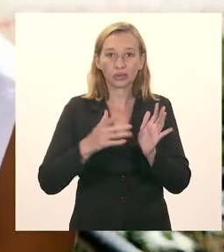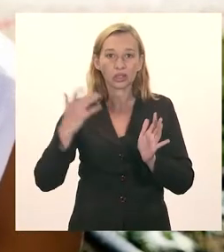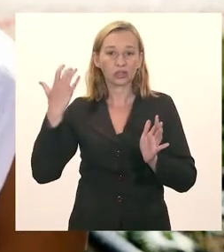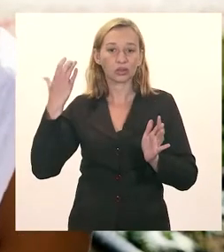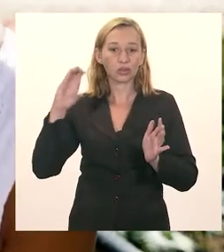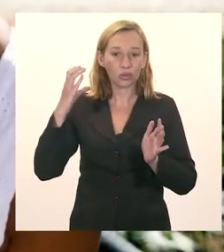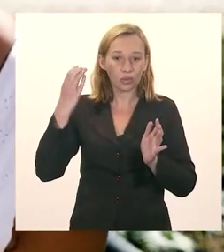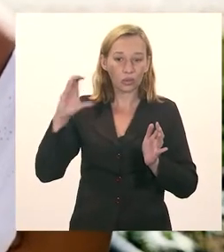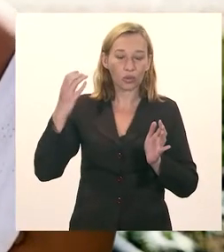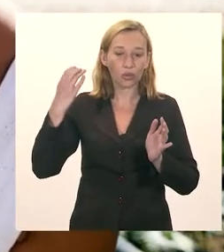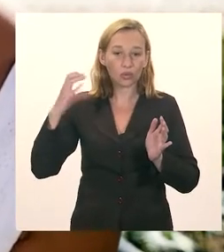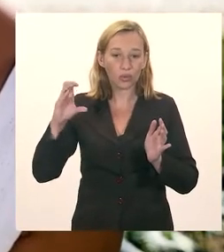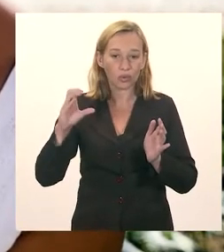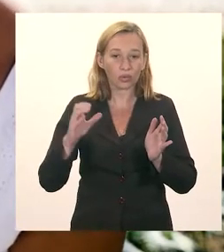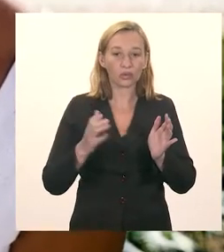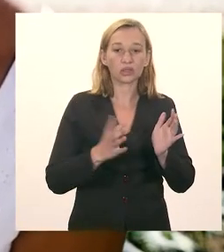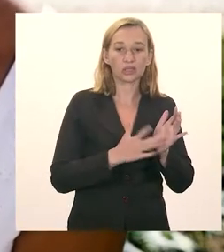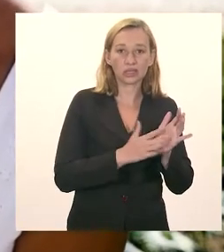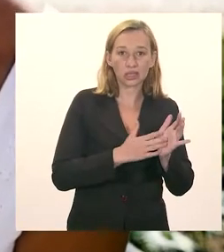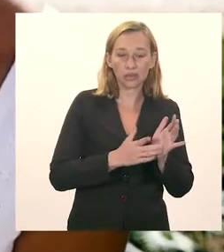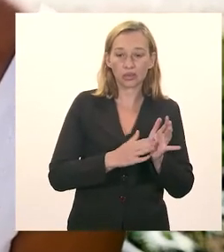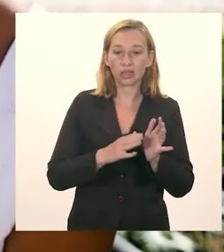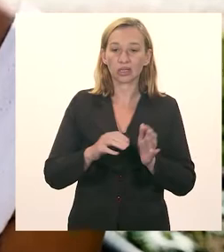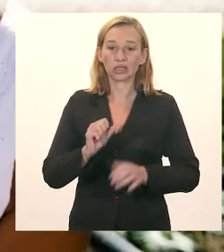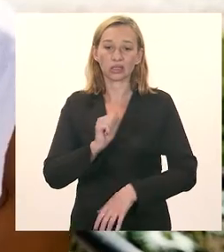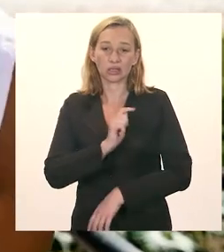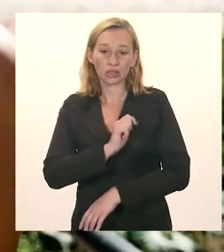Samba de Paré, São Gonçalo,